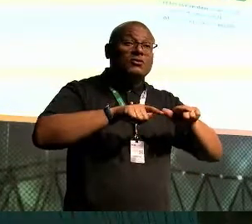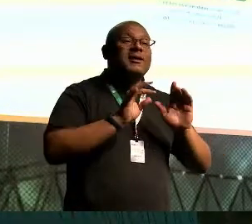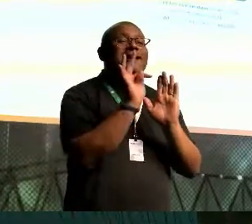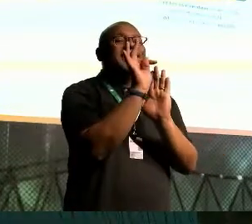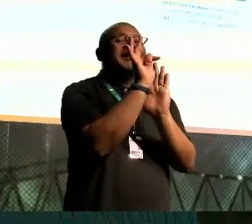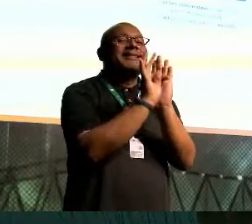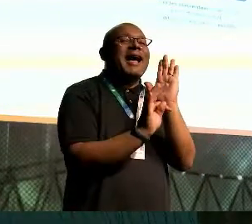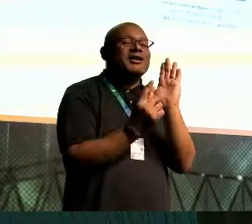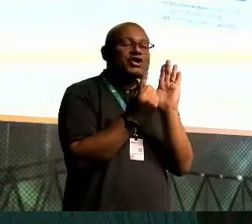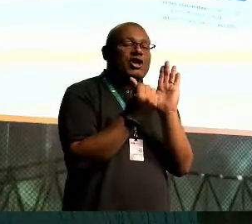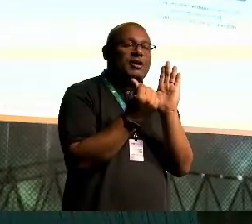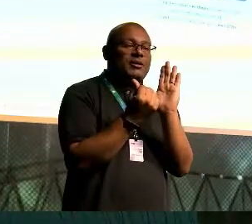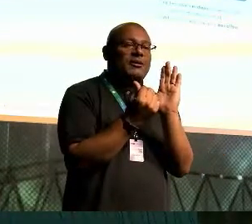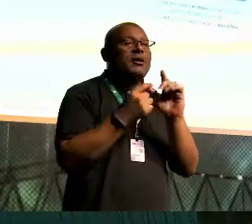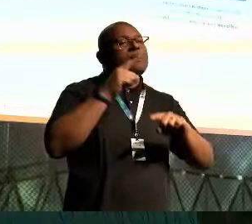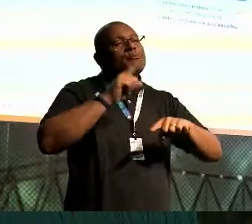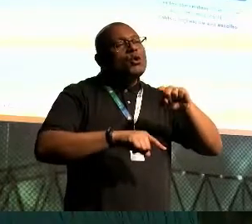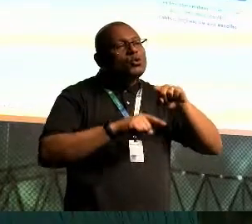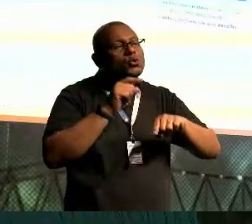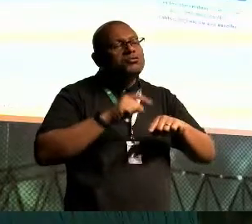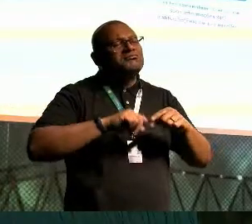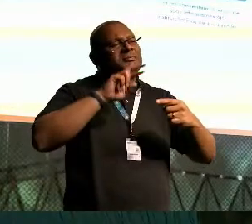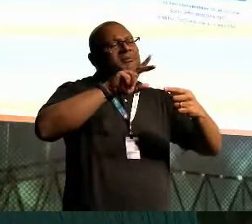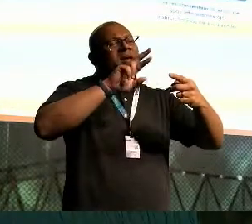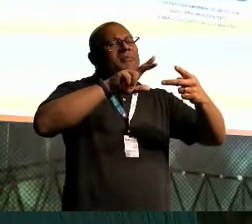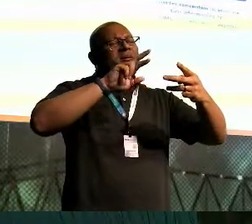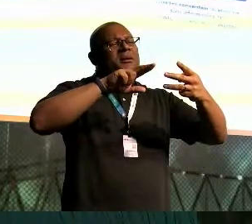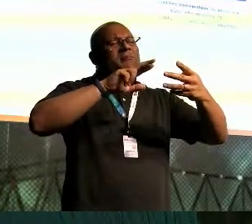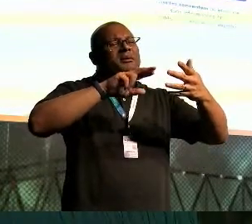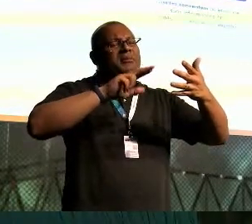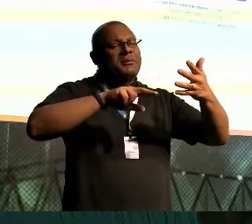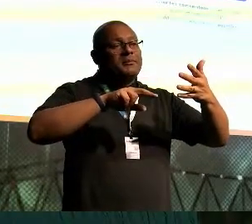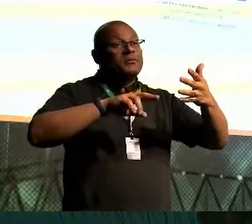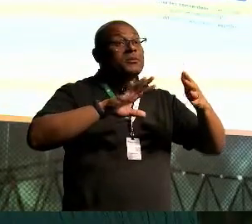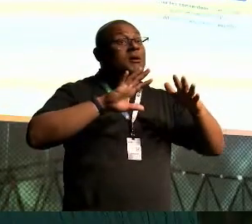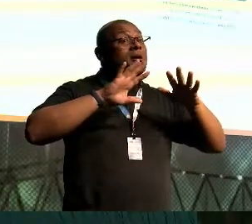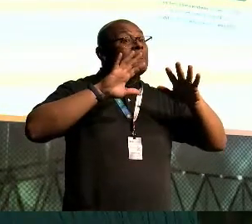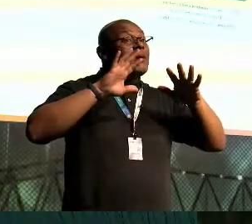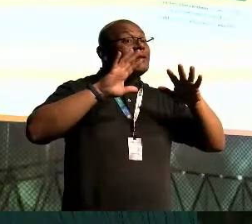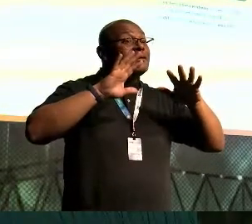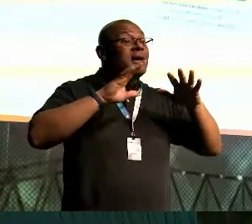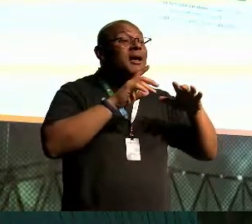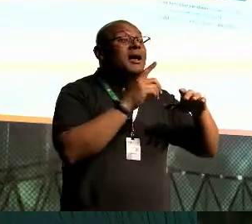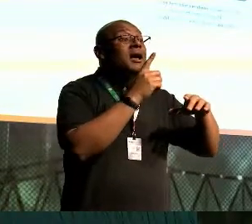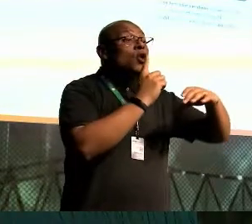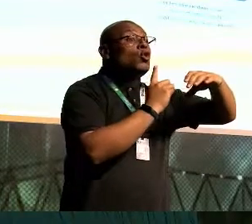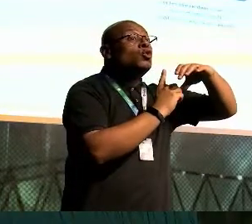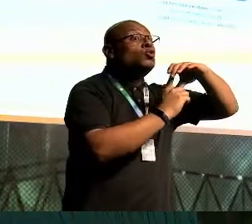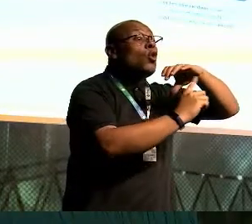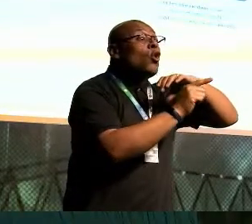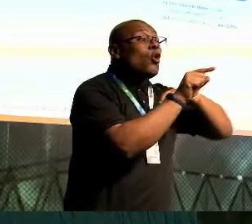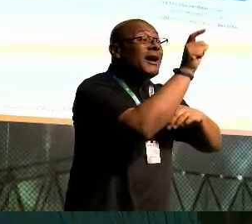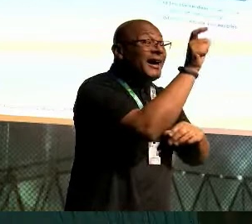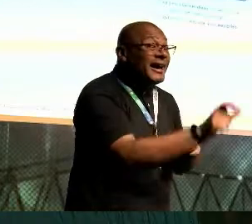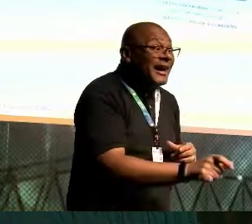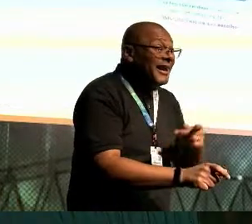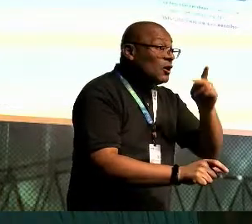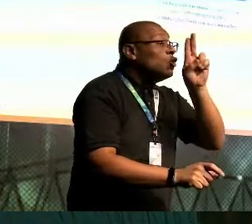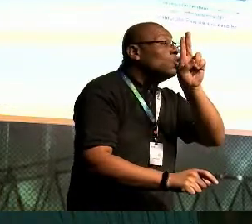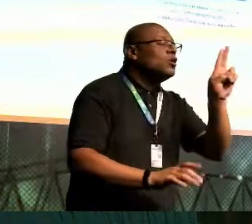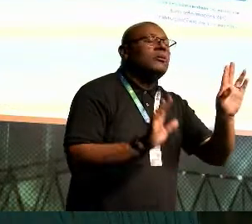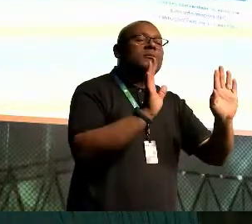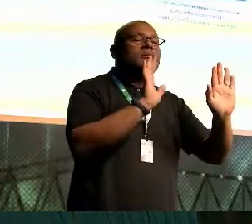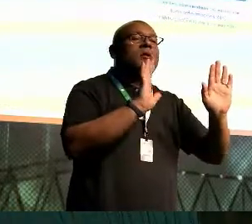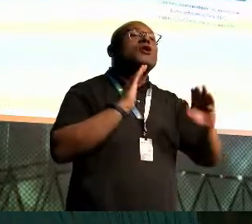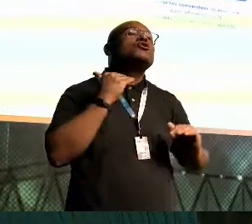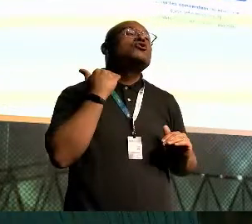taxas, produtos, enfim, todo tipo de... Só que sem falar em dado do usuário, então essa foi a primeira fase, fase